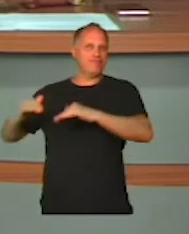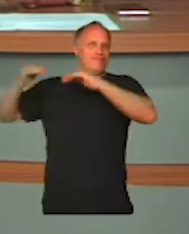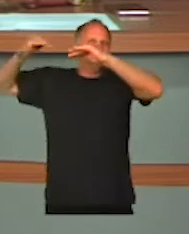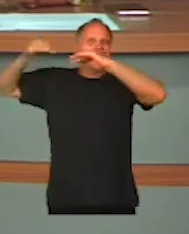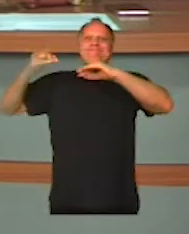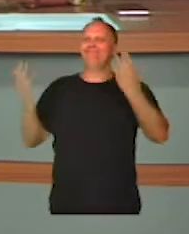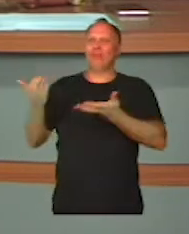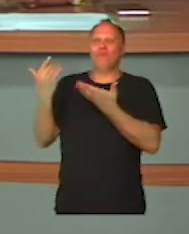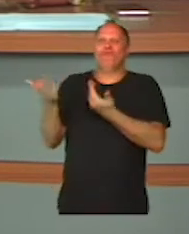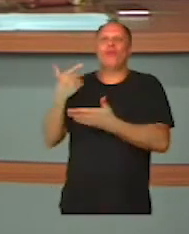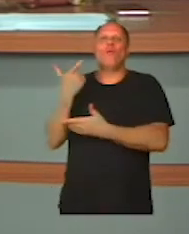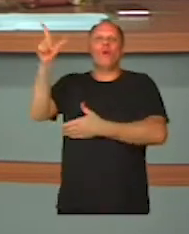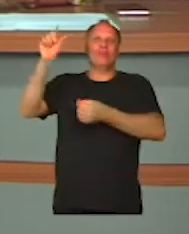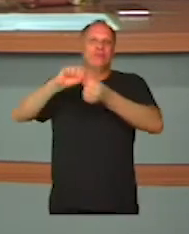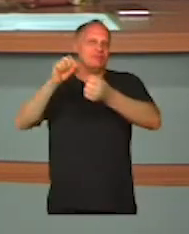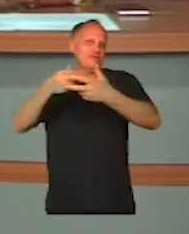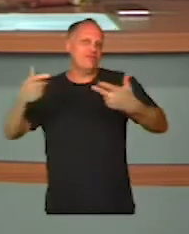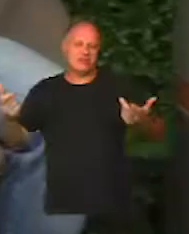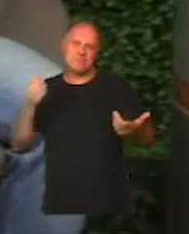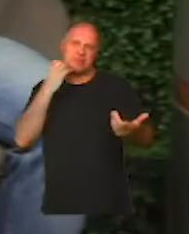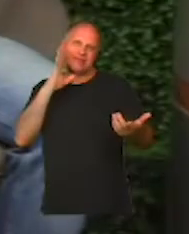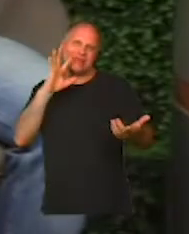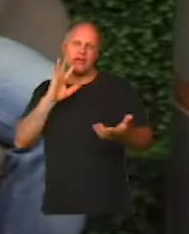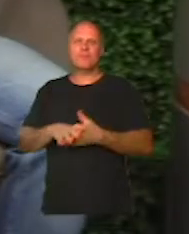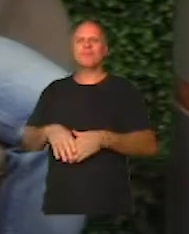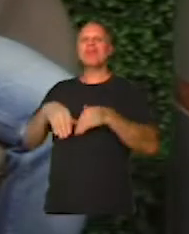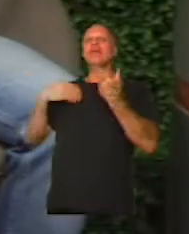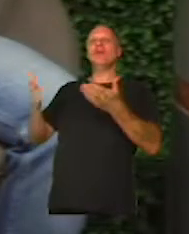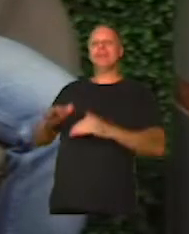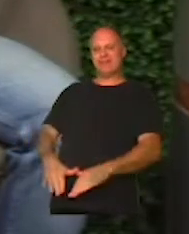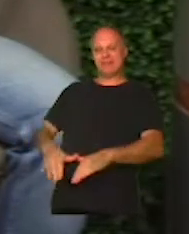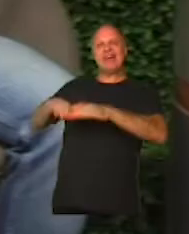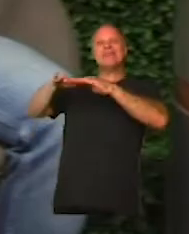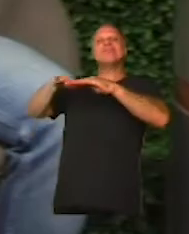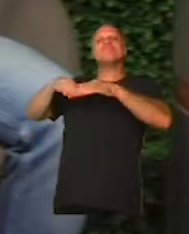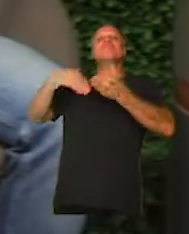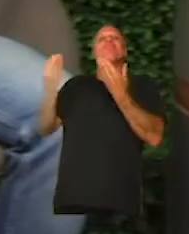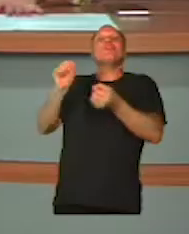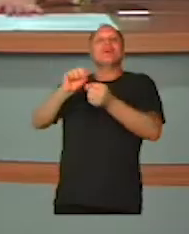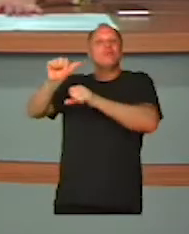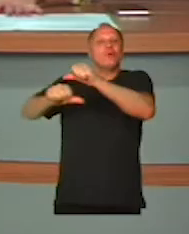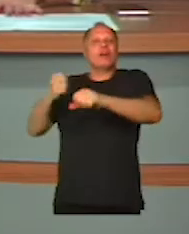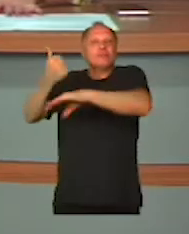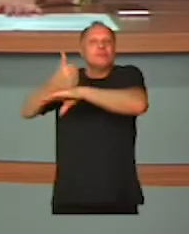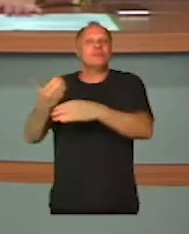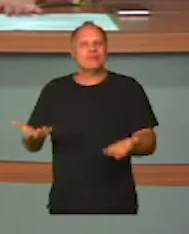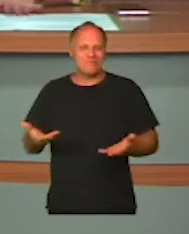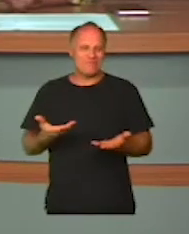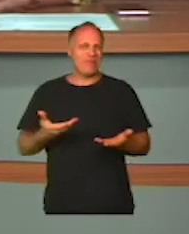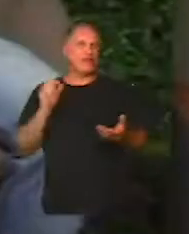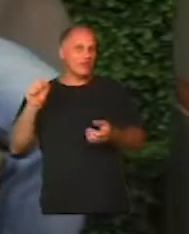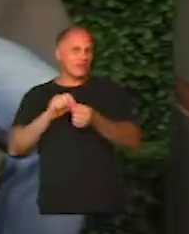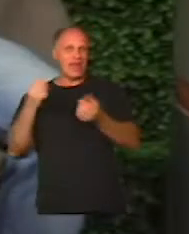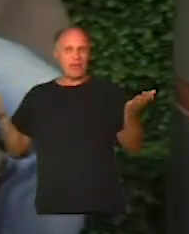já tomaram outro rumo, né? Então é muito bacana. E quando as crianças crescem, tem que substituir? Como é que vocês fazem? Não, agora o que nós vamos fazer? Vai